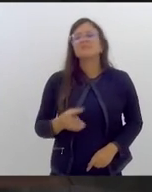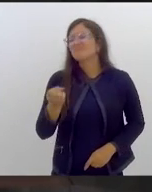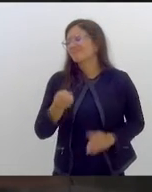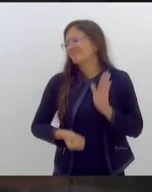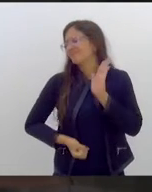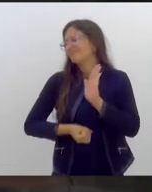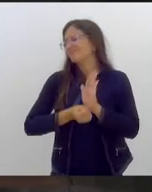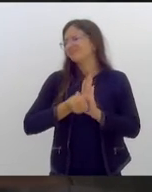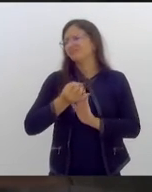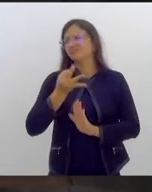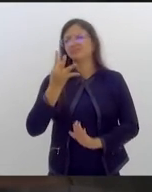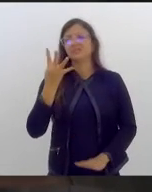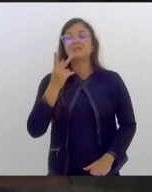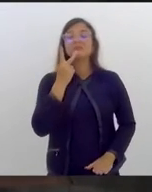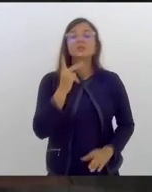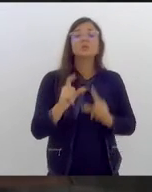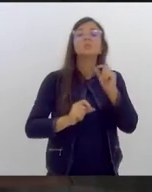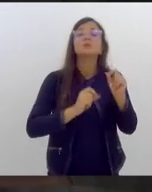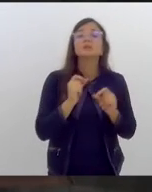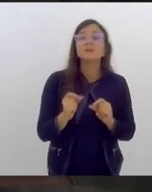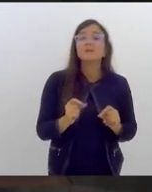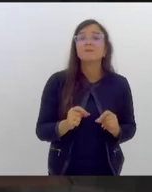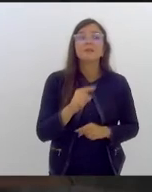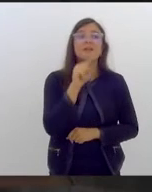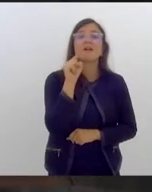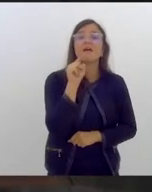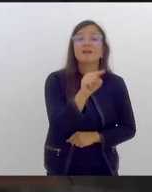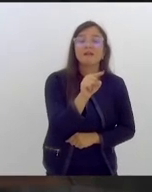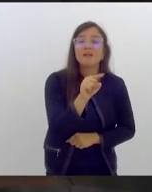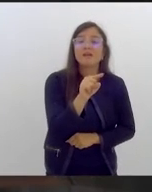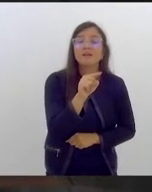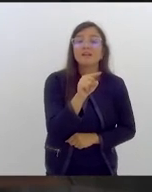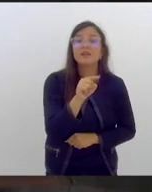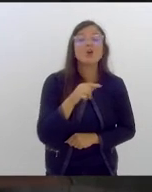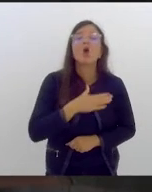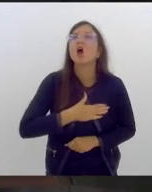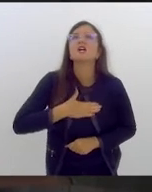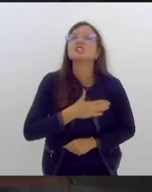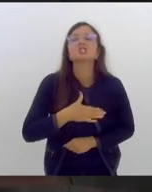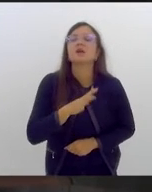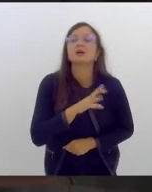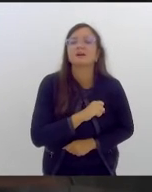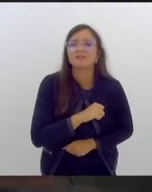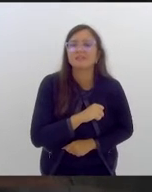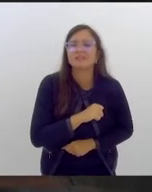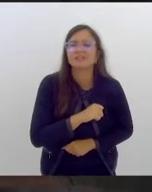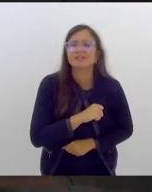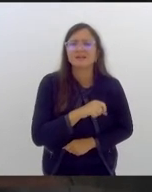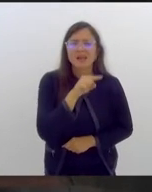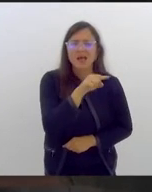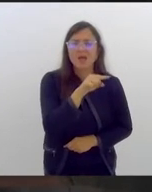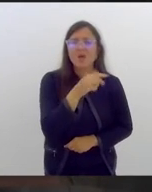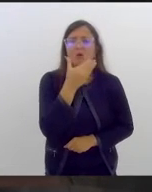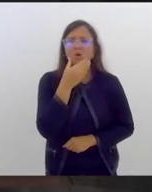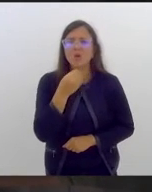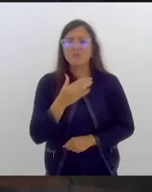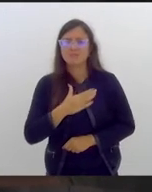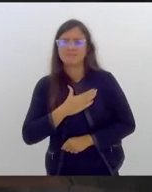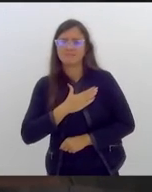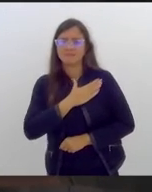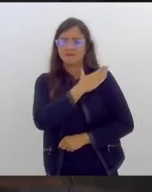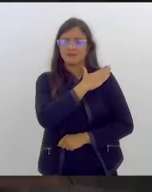sua idolatria a um torturador confesso um militar